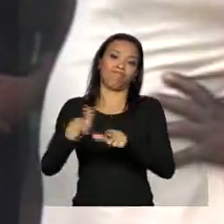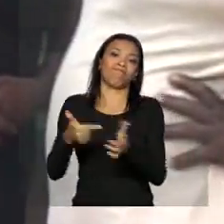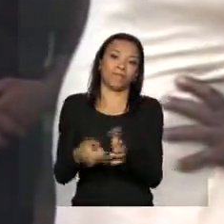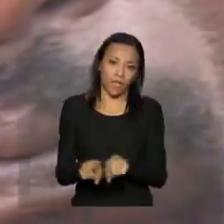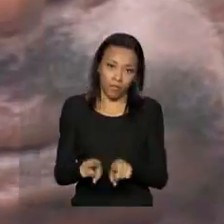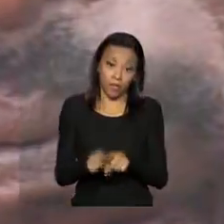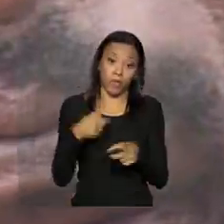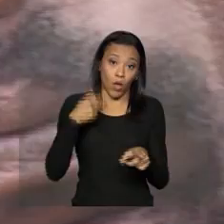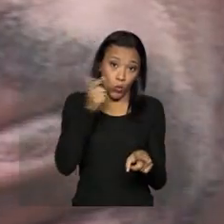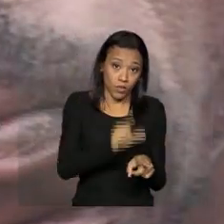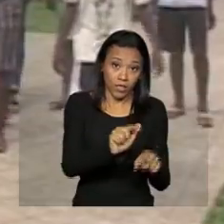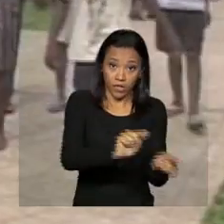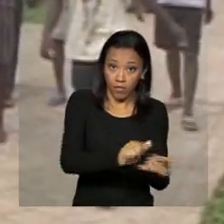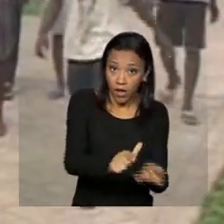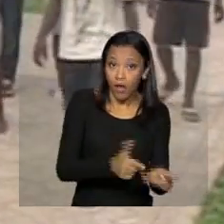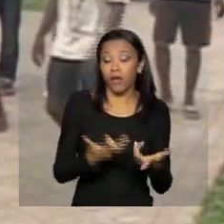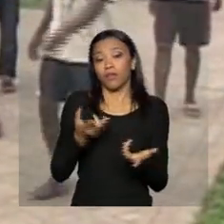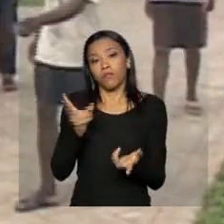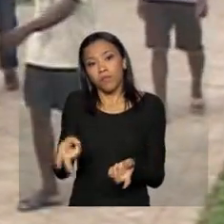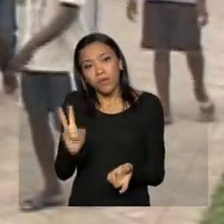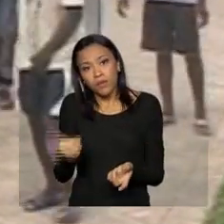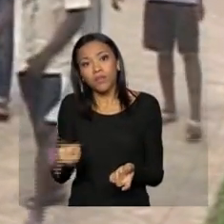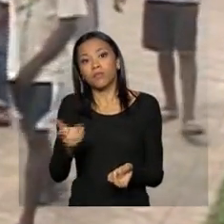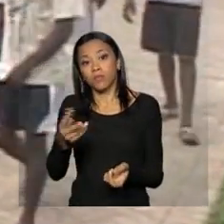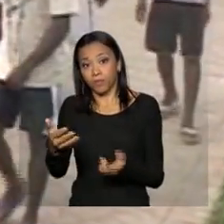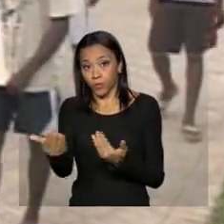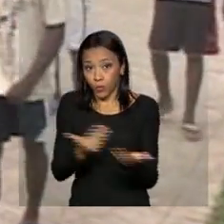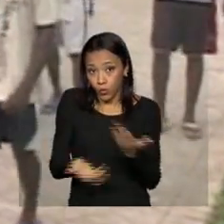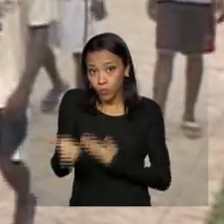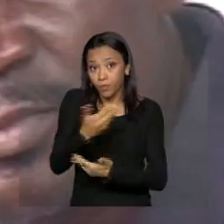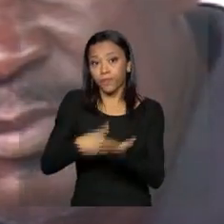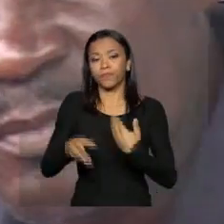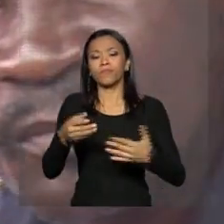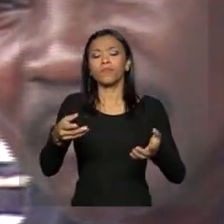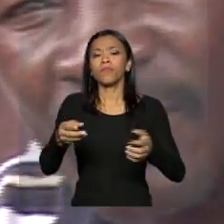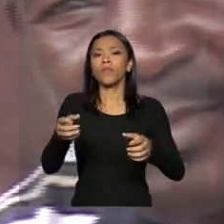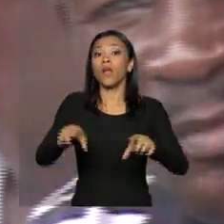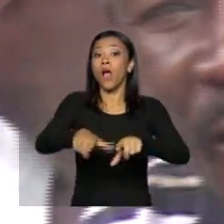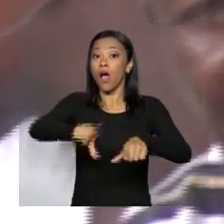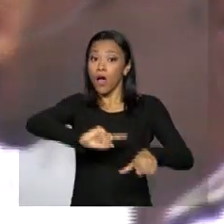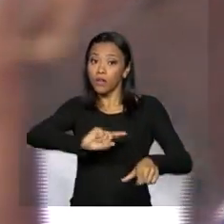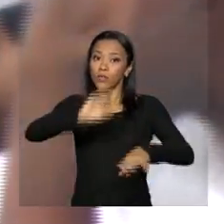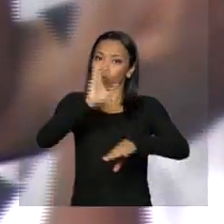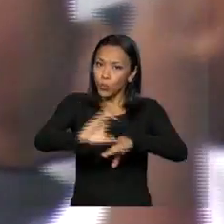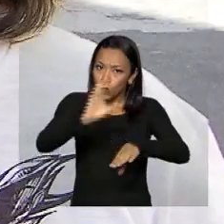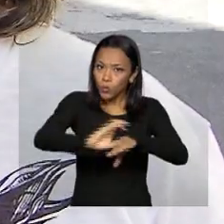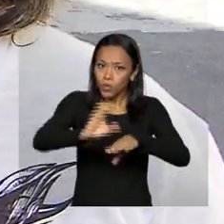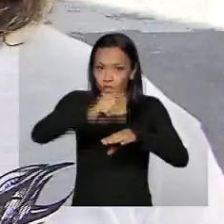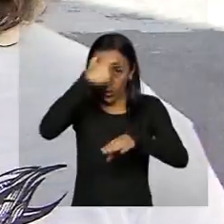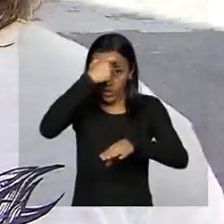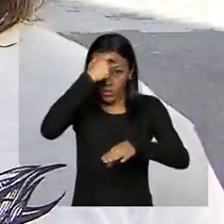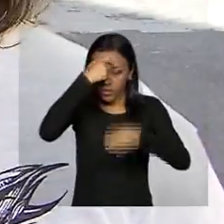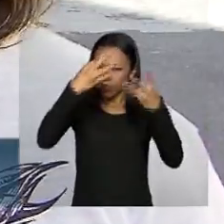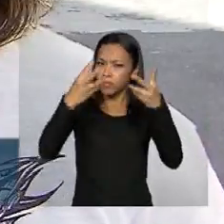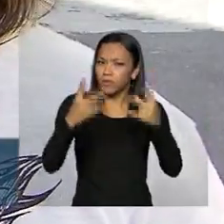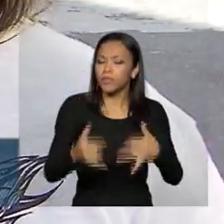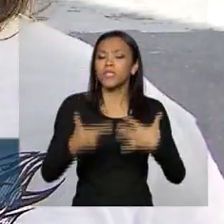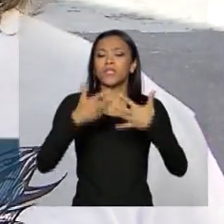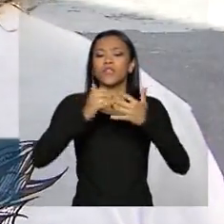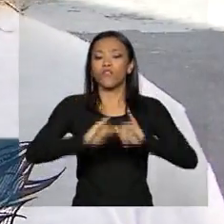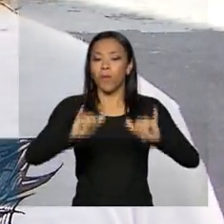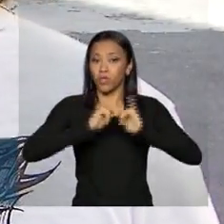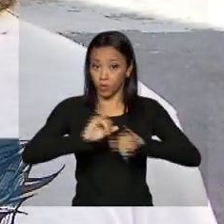conseguir trabalho, tanto imigrantes quanto empregadores participam de um curso de conscientização. Ele recebe